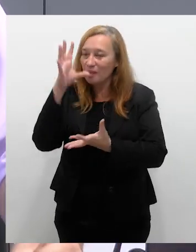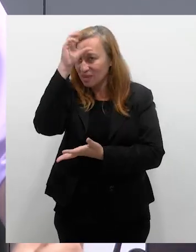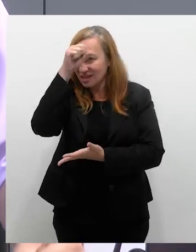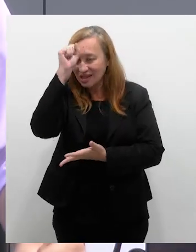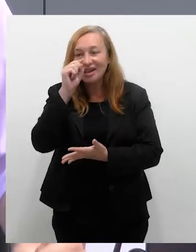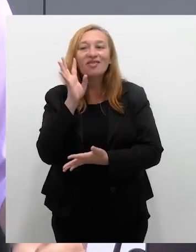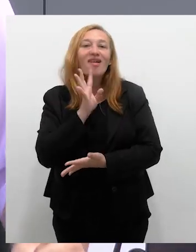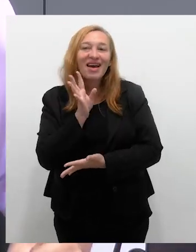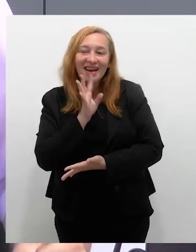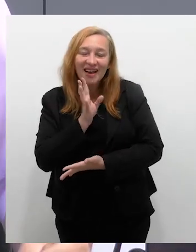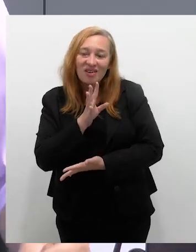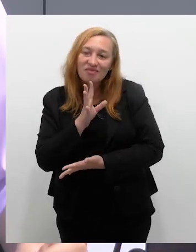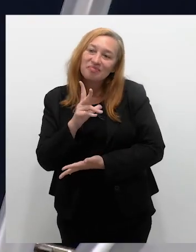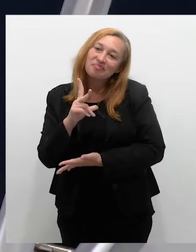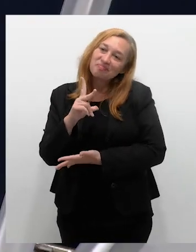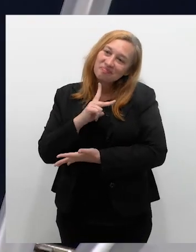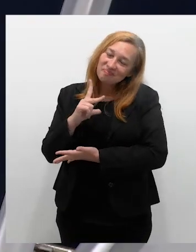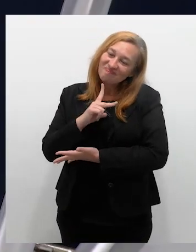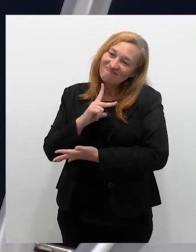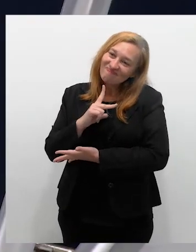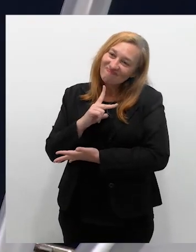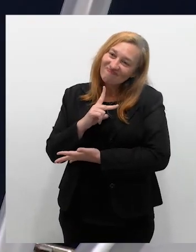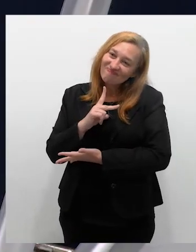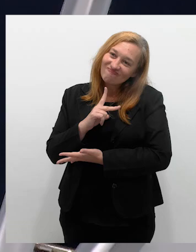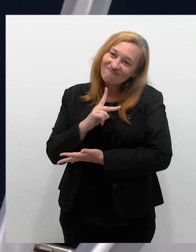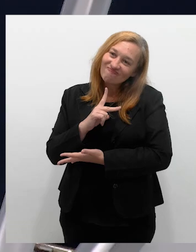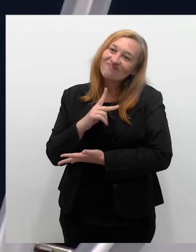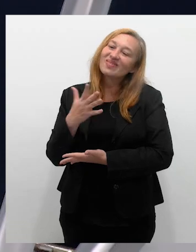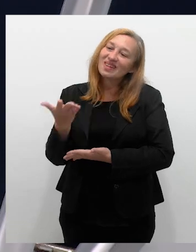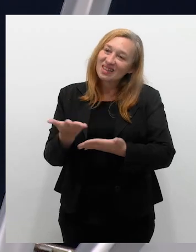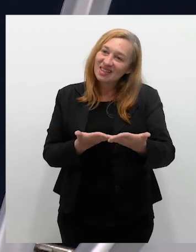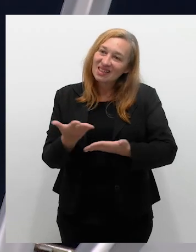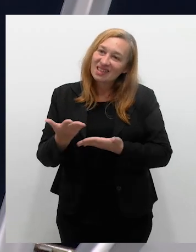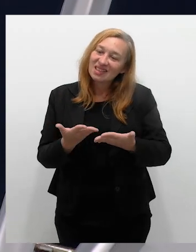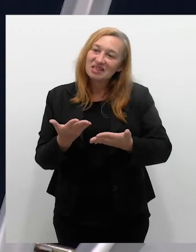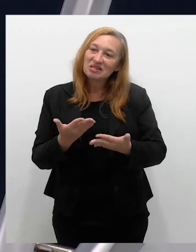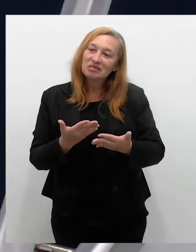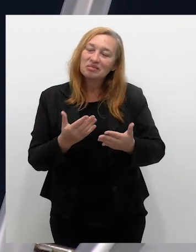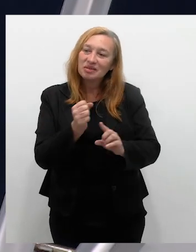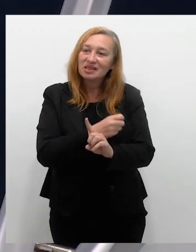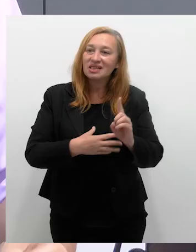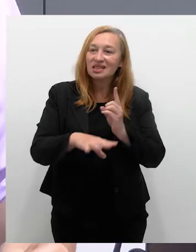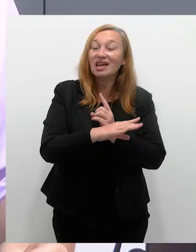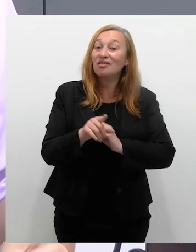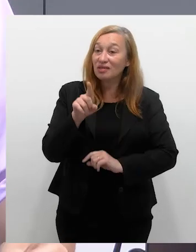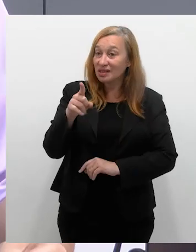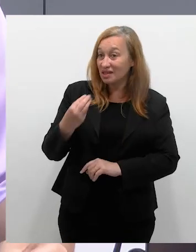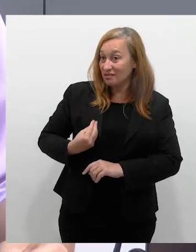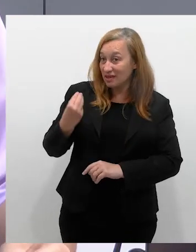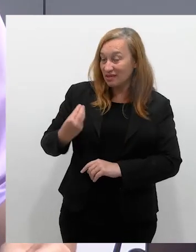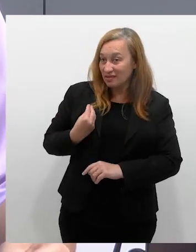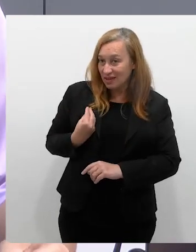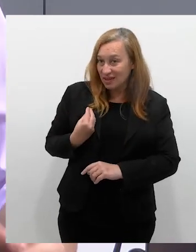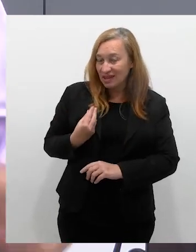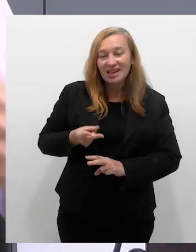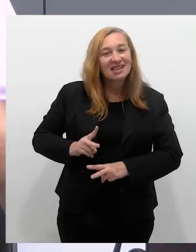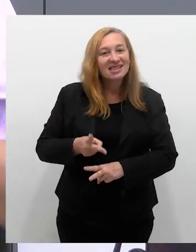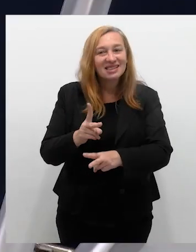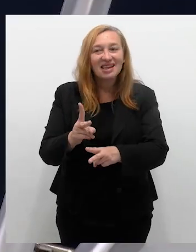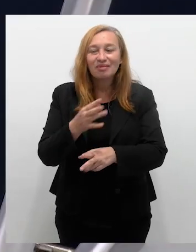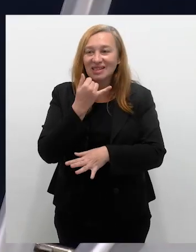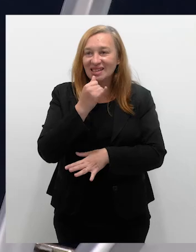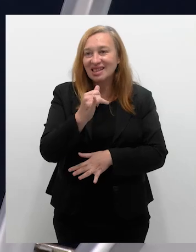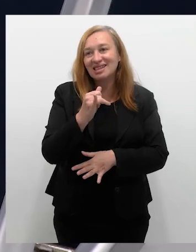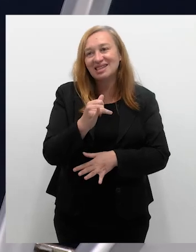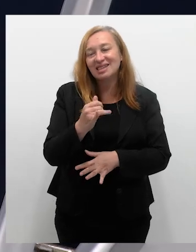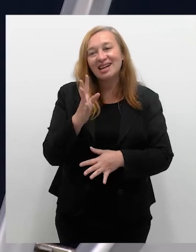um aprendizado bacana pessoalmente e um grande serviço para a sociedade é você existir, emanando sempre